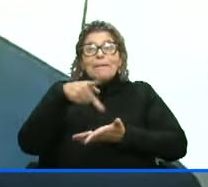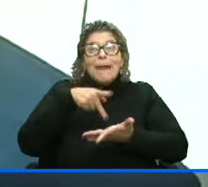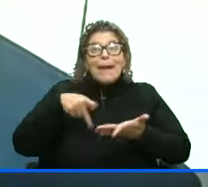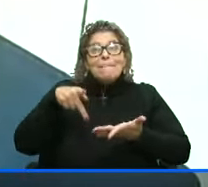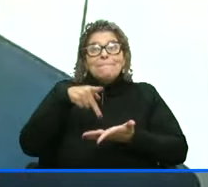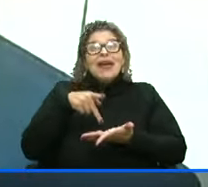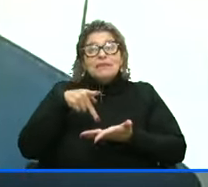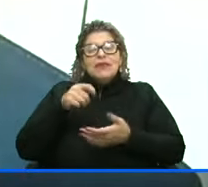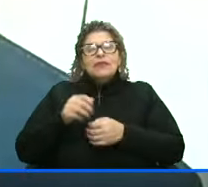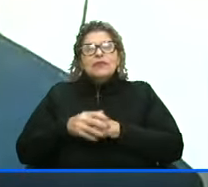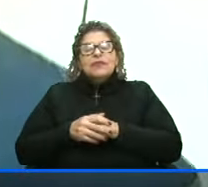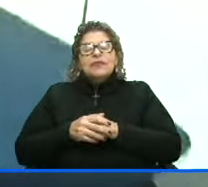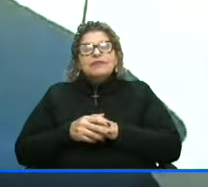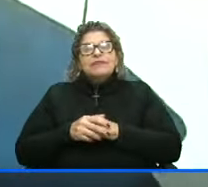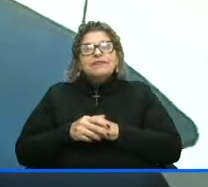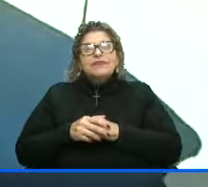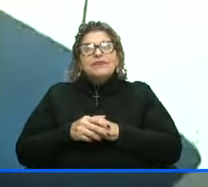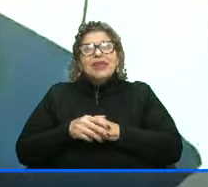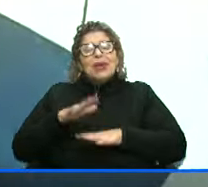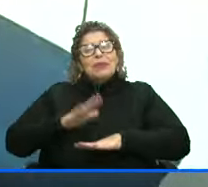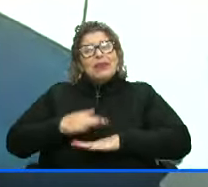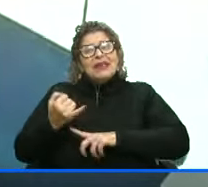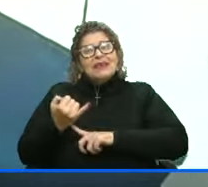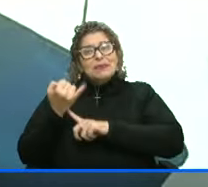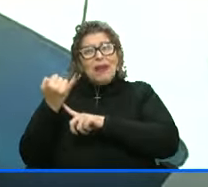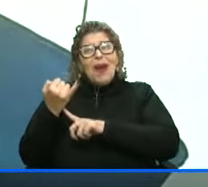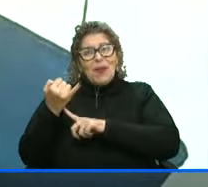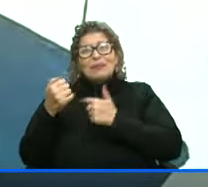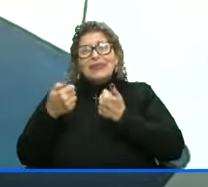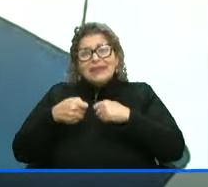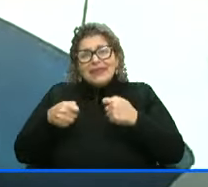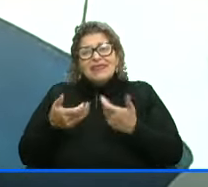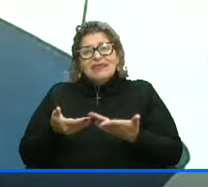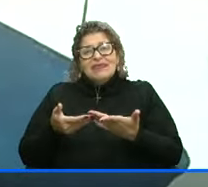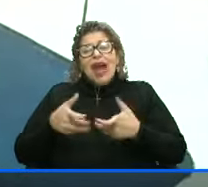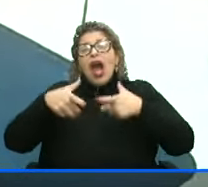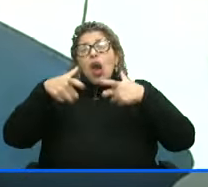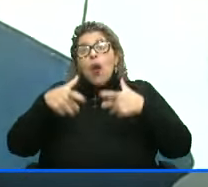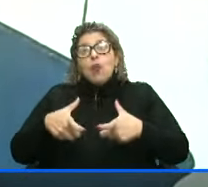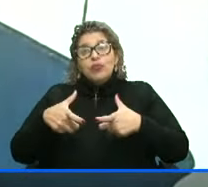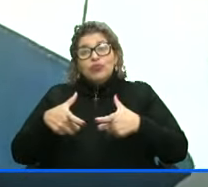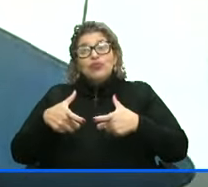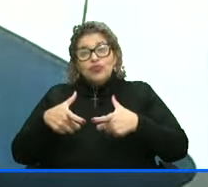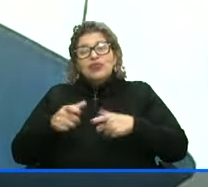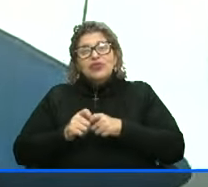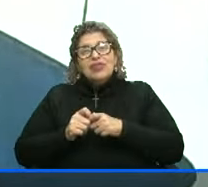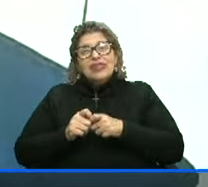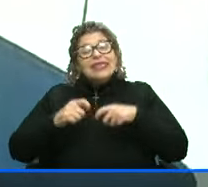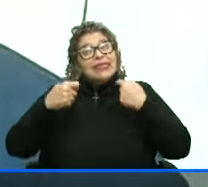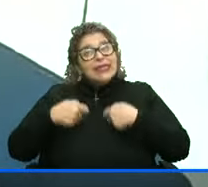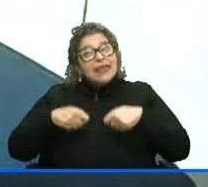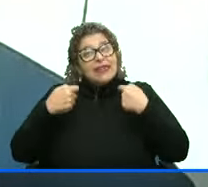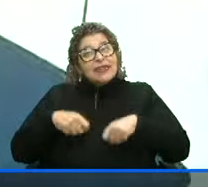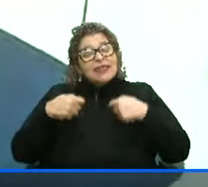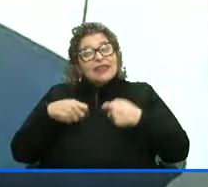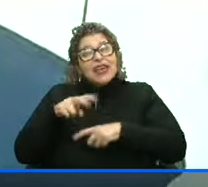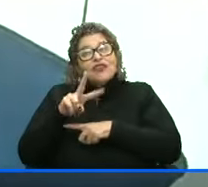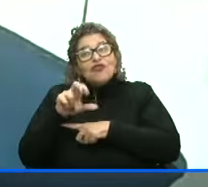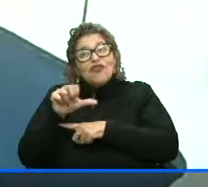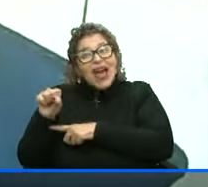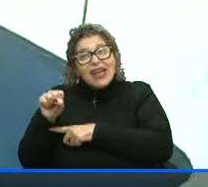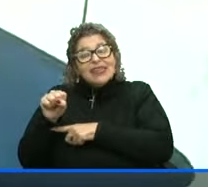está... é o principal que tem que ser feito. Aonde que tem necessidade de vagas em